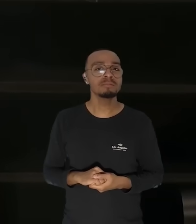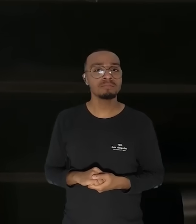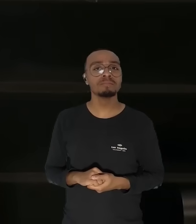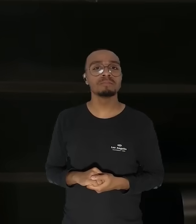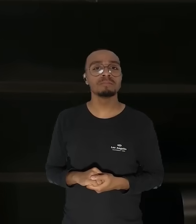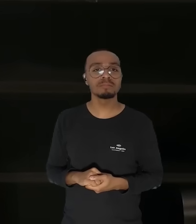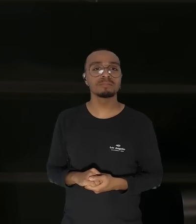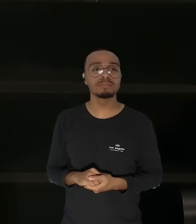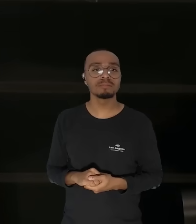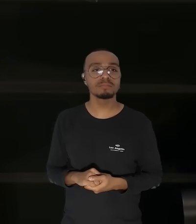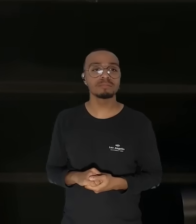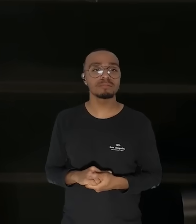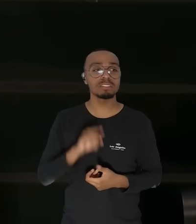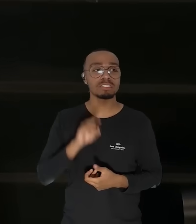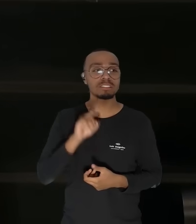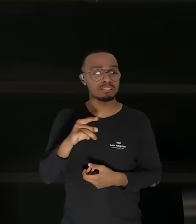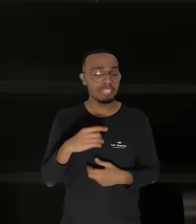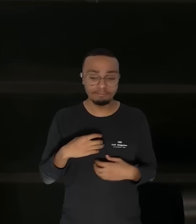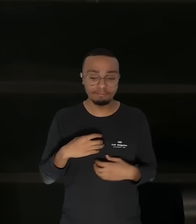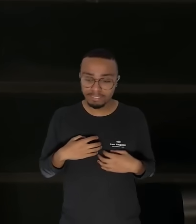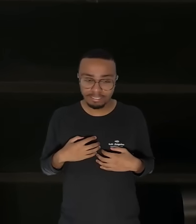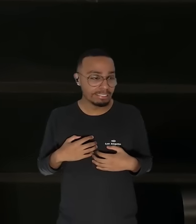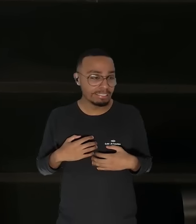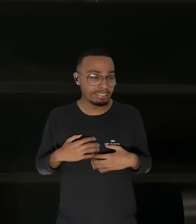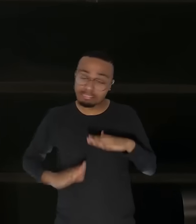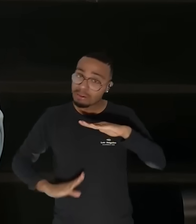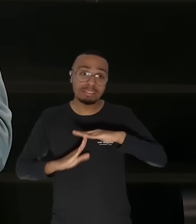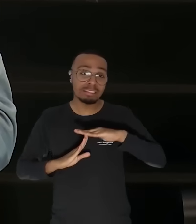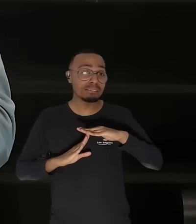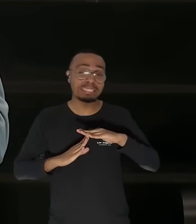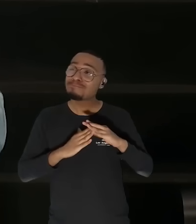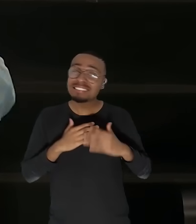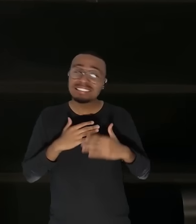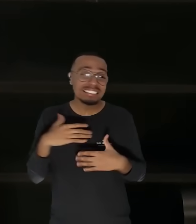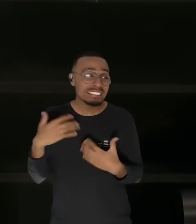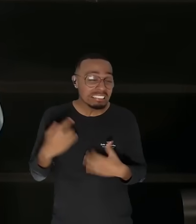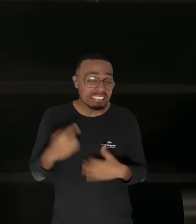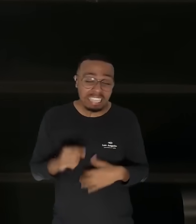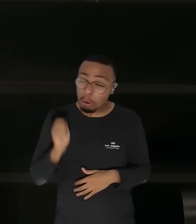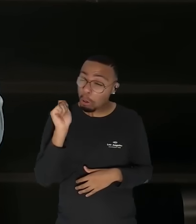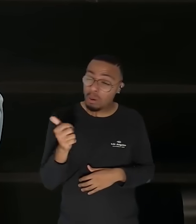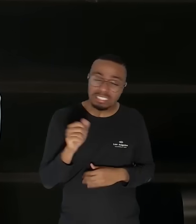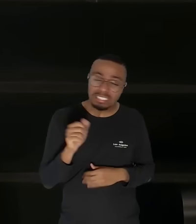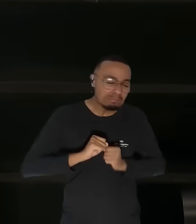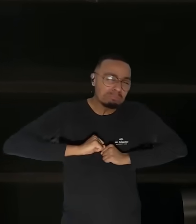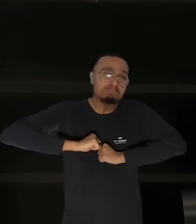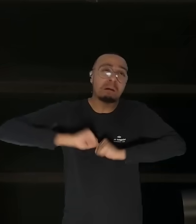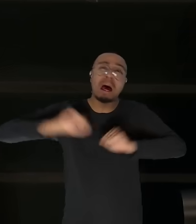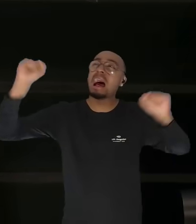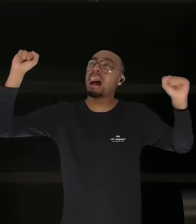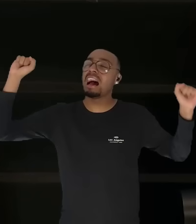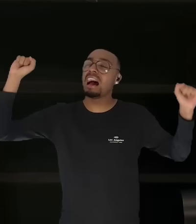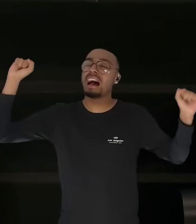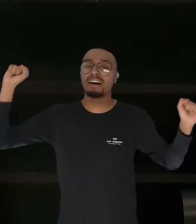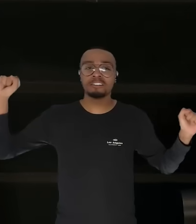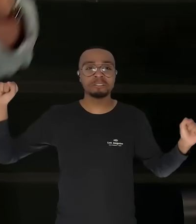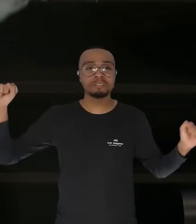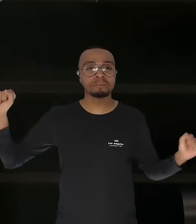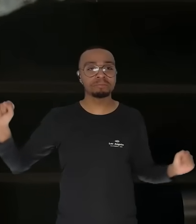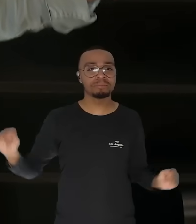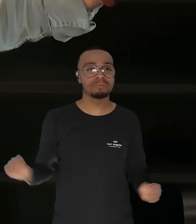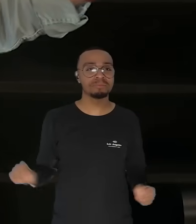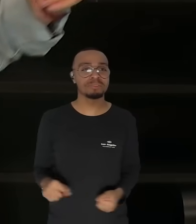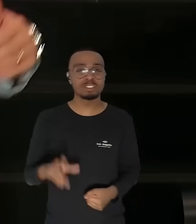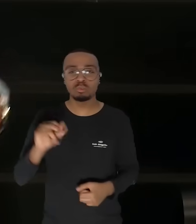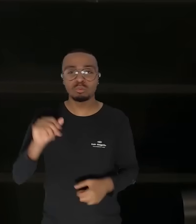Segredo, e você está com uma bomba relógio, uma panela de pressão. Não aguenta mais. Só não desiste